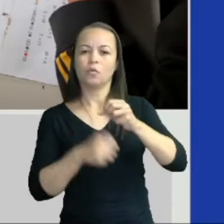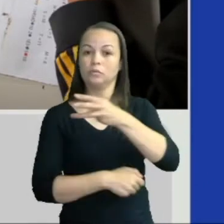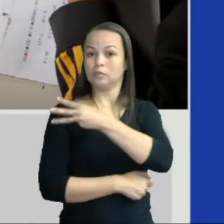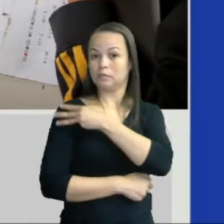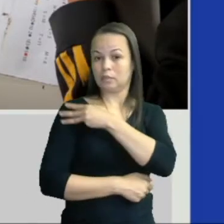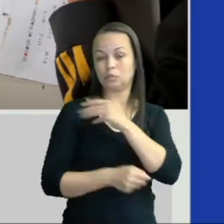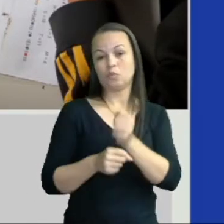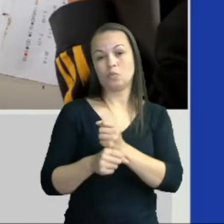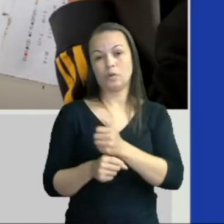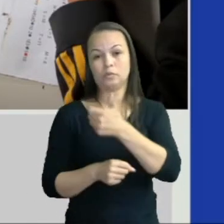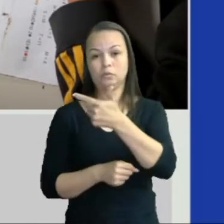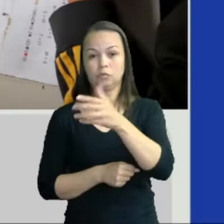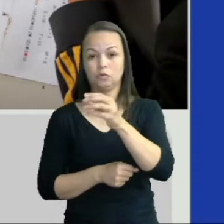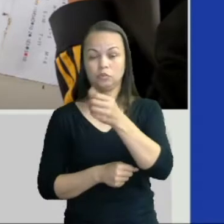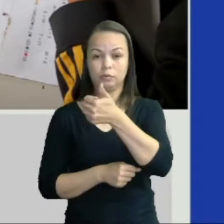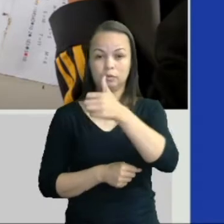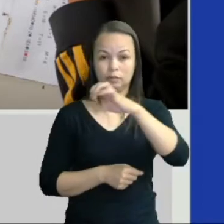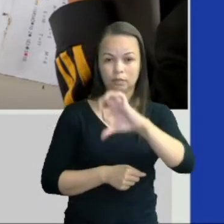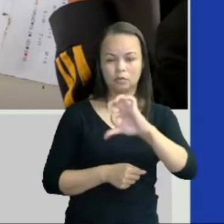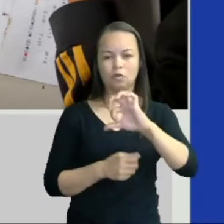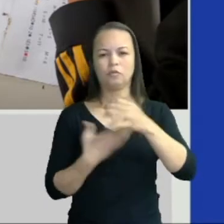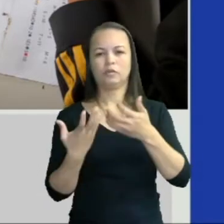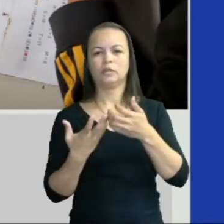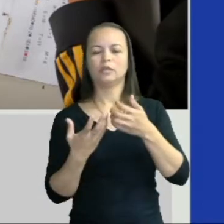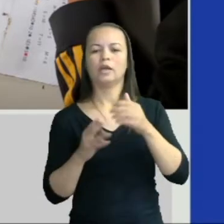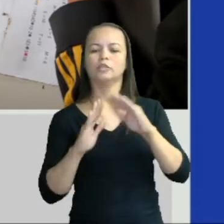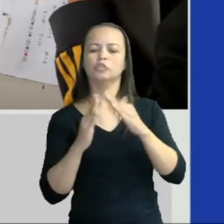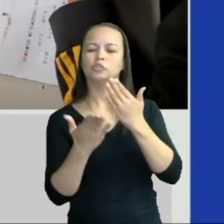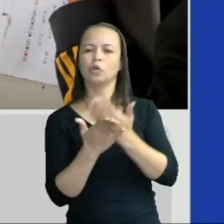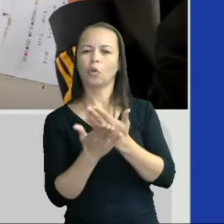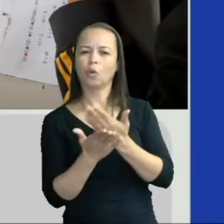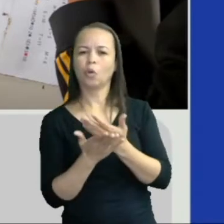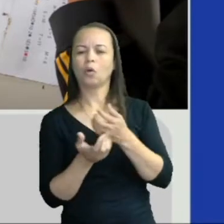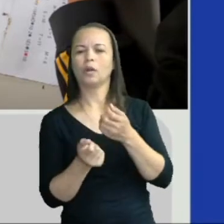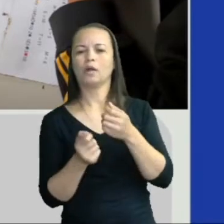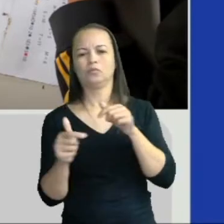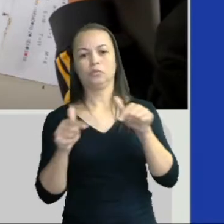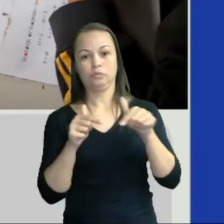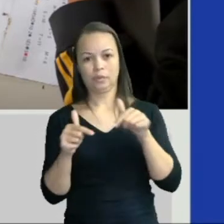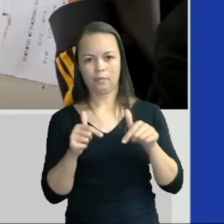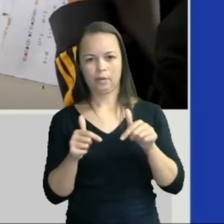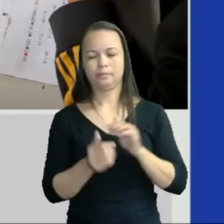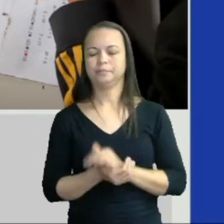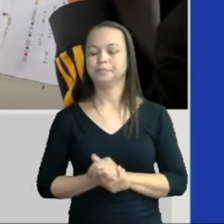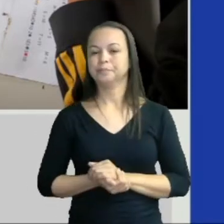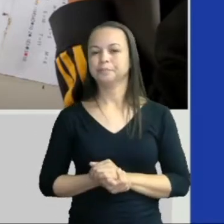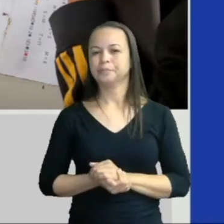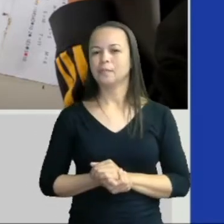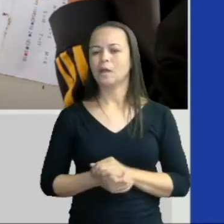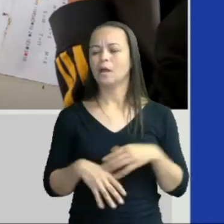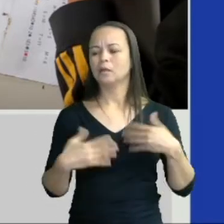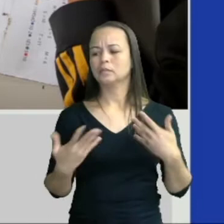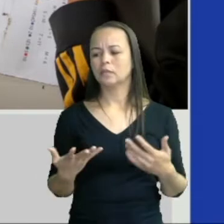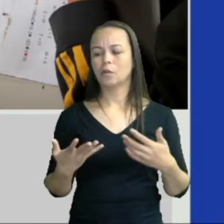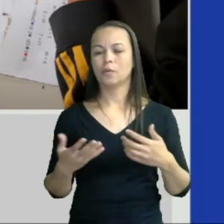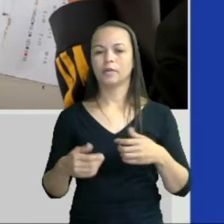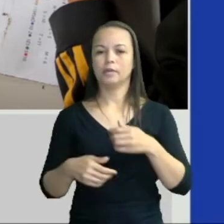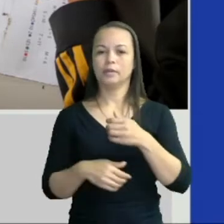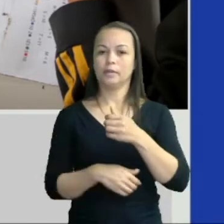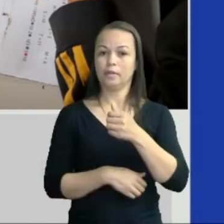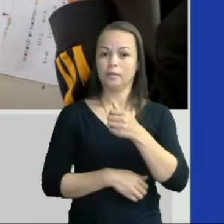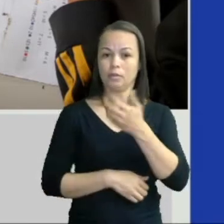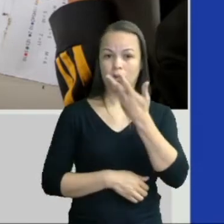de 2019, na escola Emílio Cupertino de Almeida, onde eu trabalho. E aí as crianças, elas coletaram